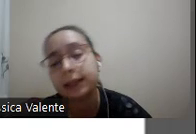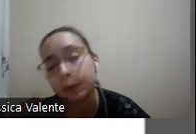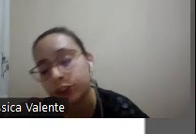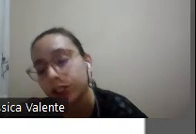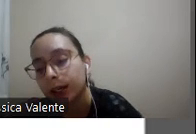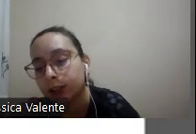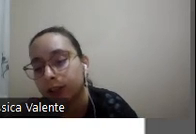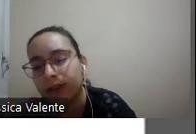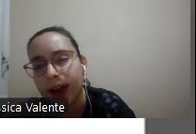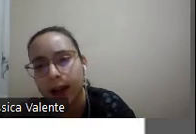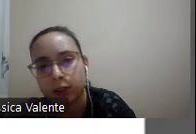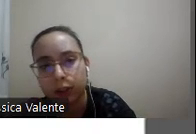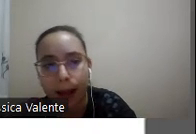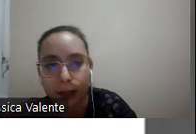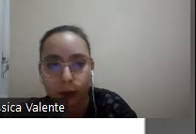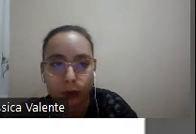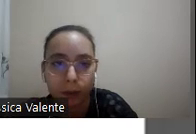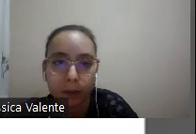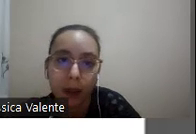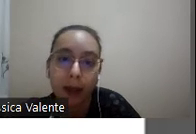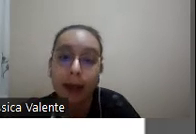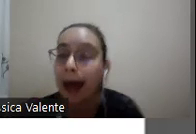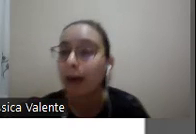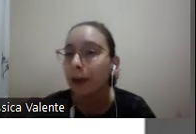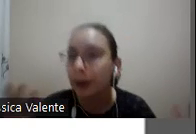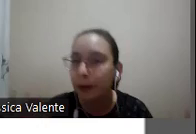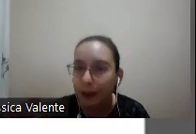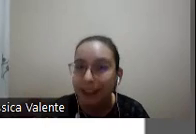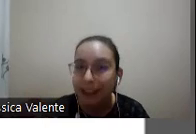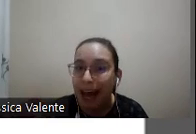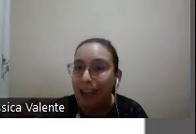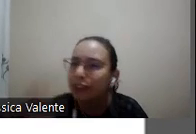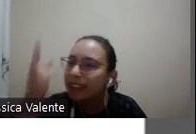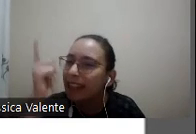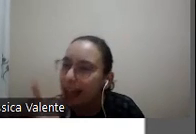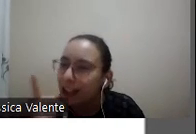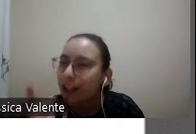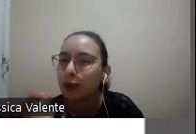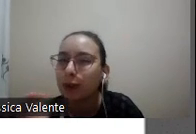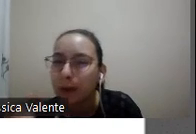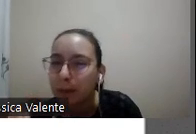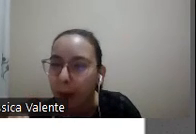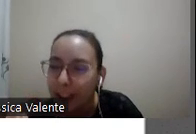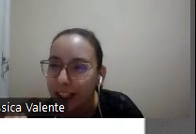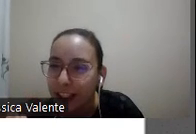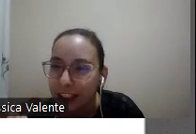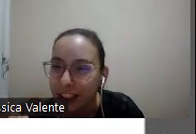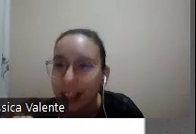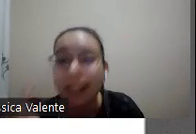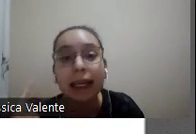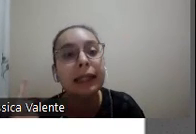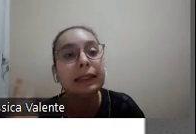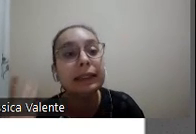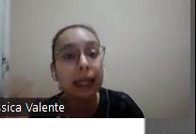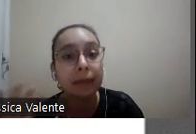e assim por diante. Tem vários espaços. Agora, uma curiosidade: você acha que o surdo pode